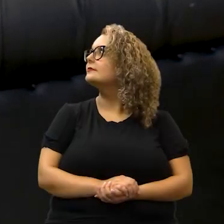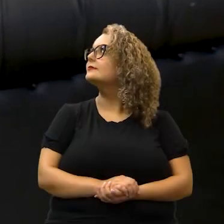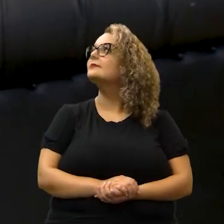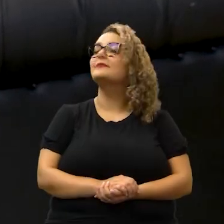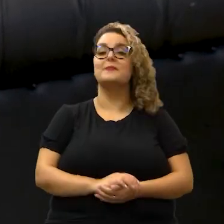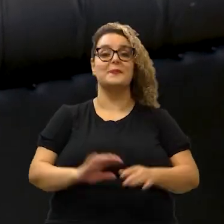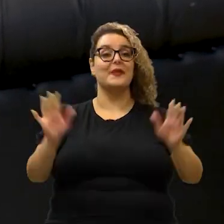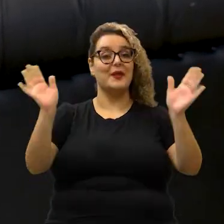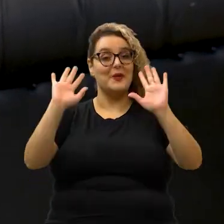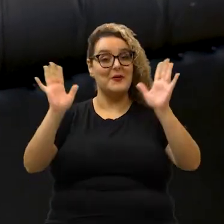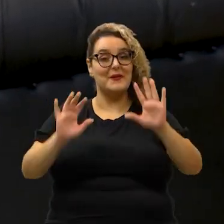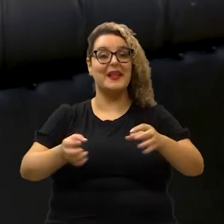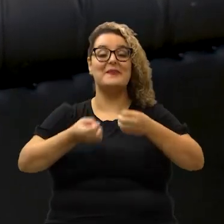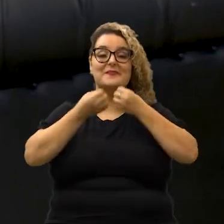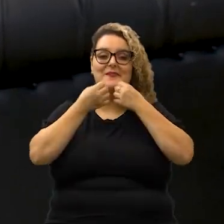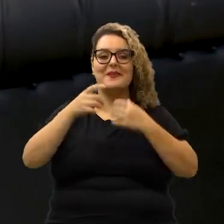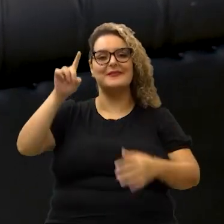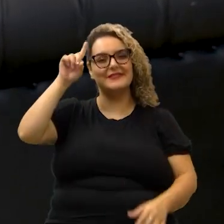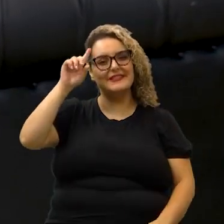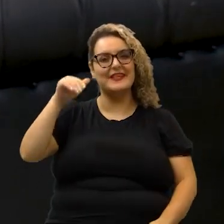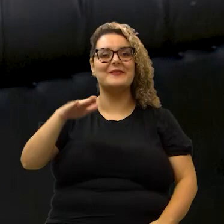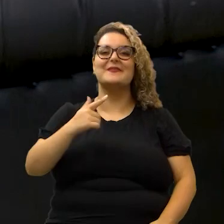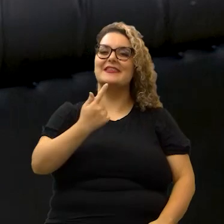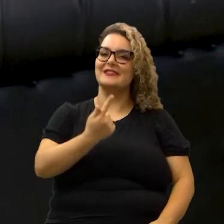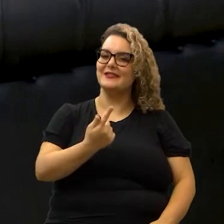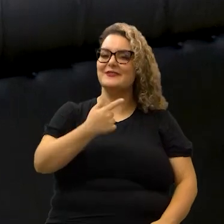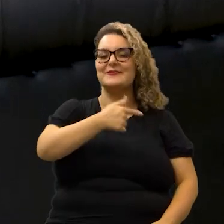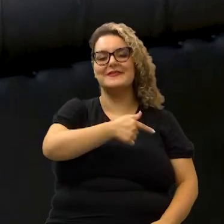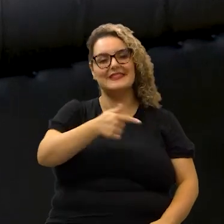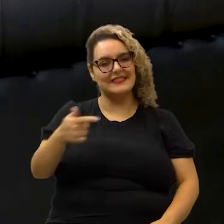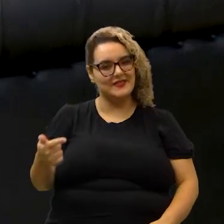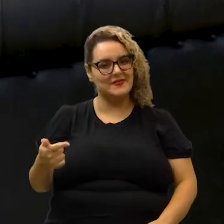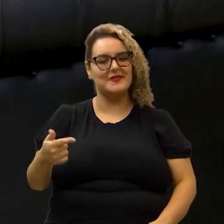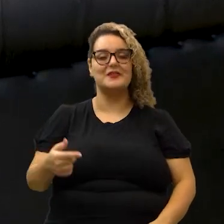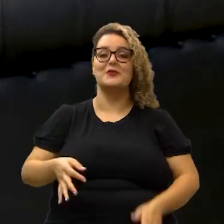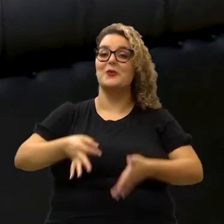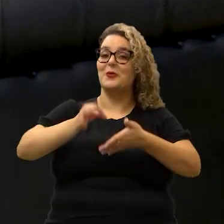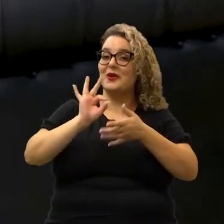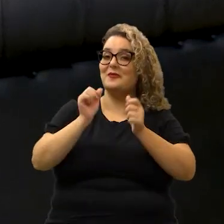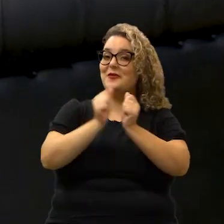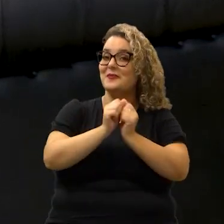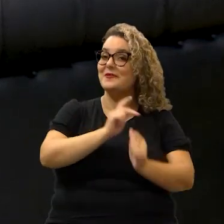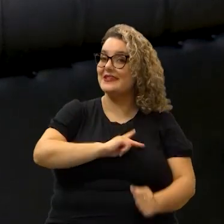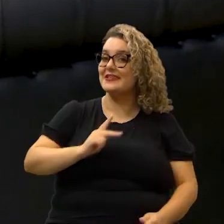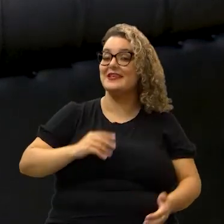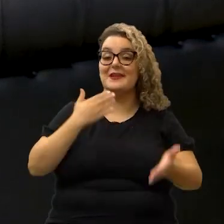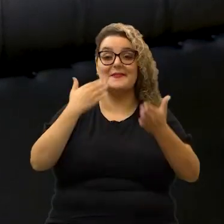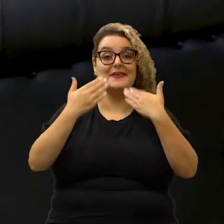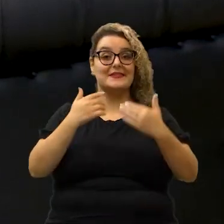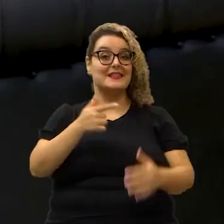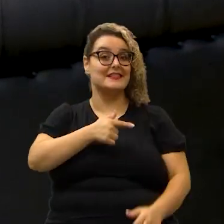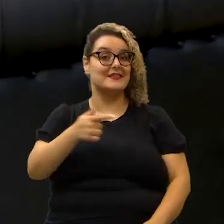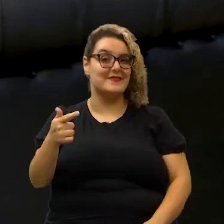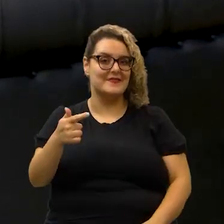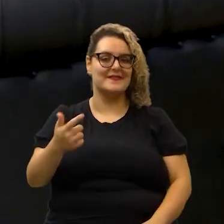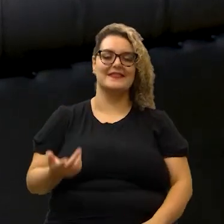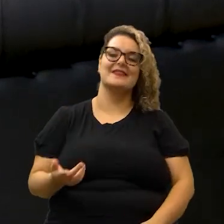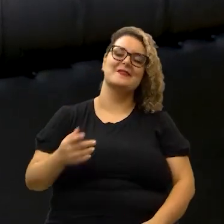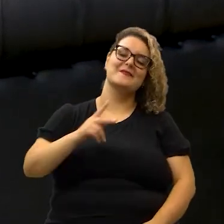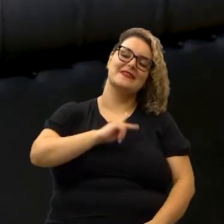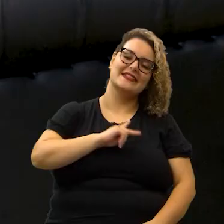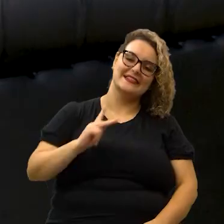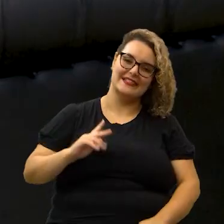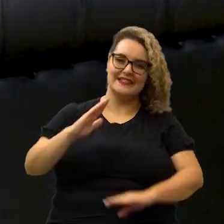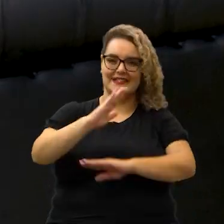Olá, bom dia. Mais uma semana de Café com o Presidente, aquele bate-papo semanal com o presidente da Câmara Municipal de